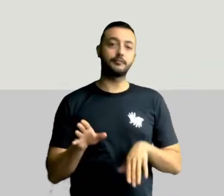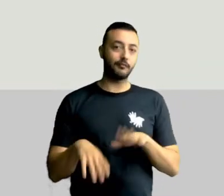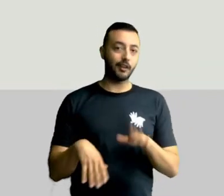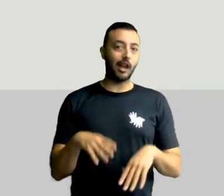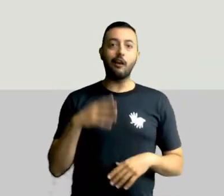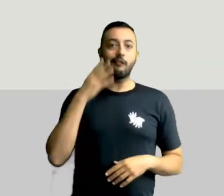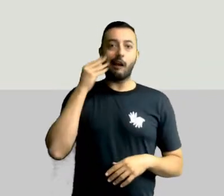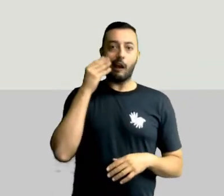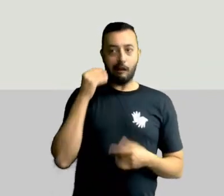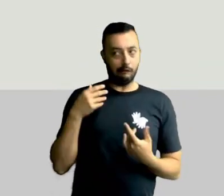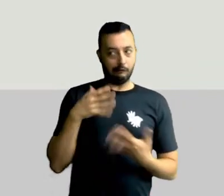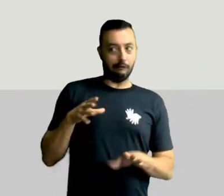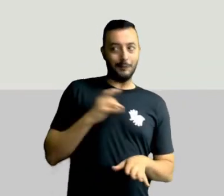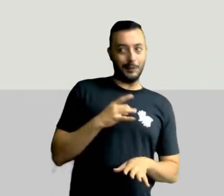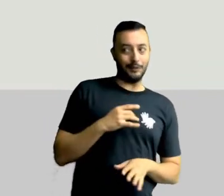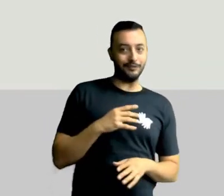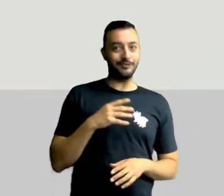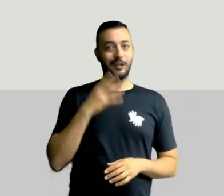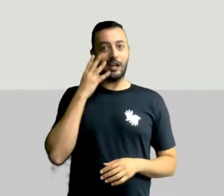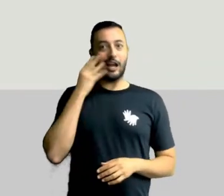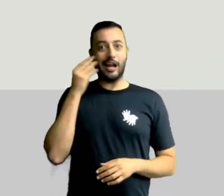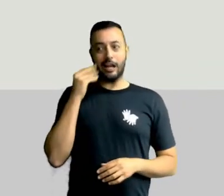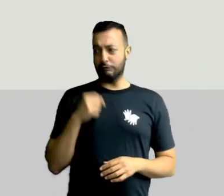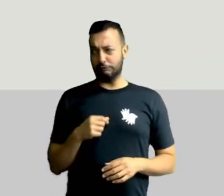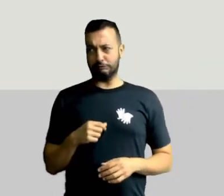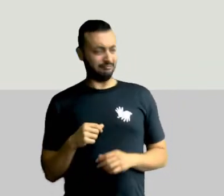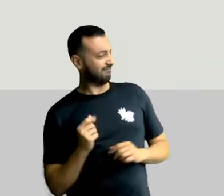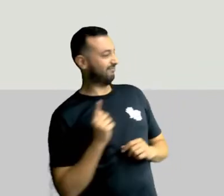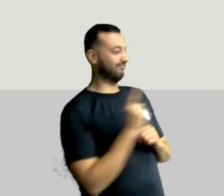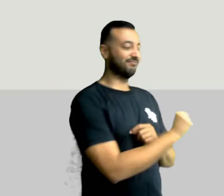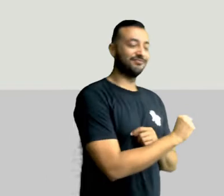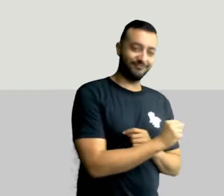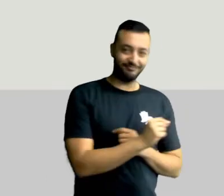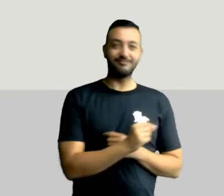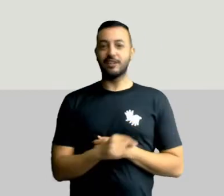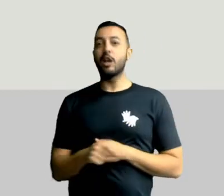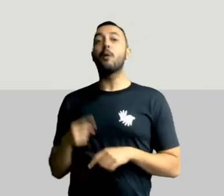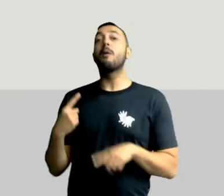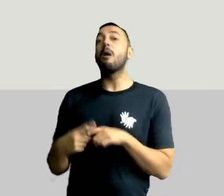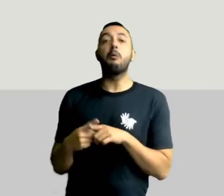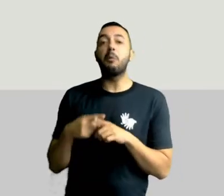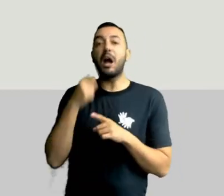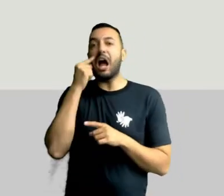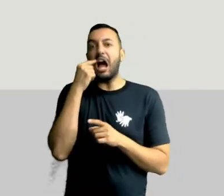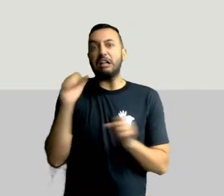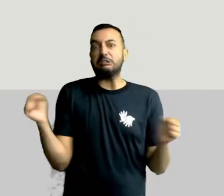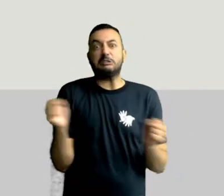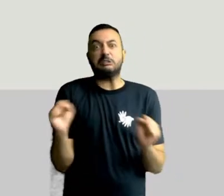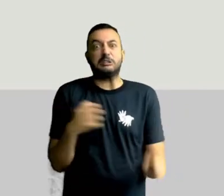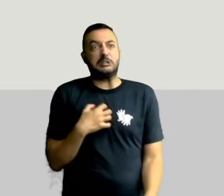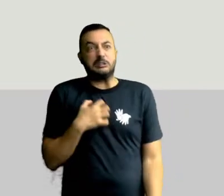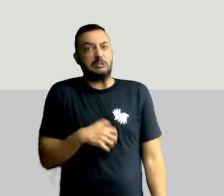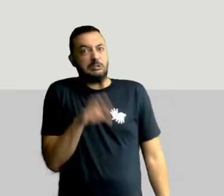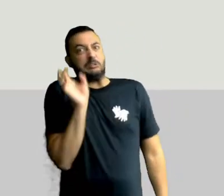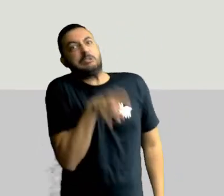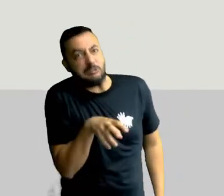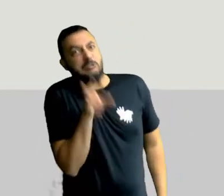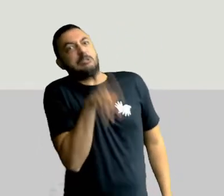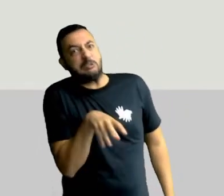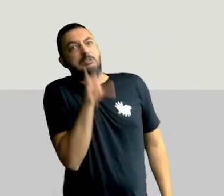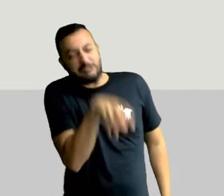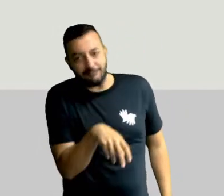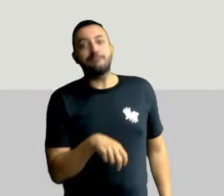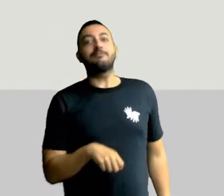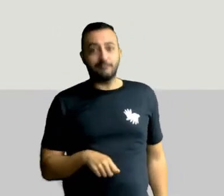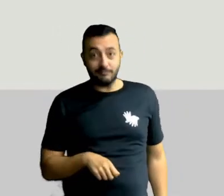não querem nem conversa com ele. Eles são agressivos, eles botam até o gato para correr, tão grandes que são e agressivos.